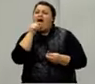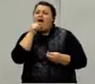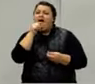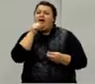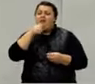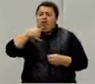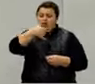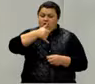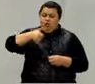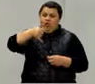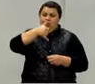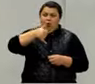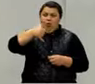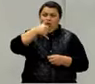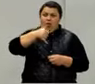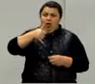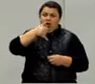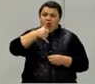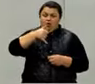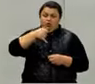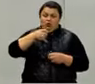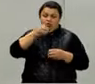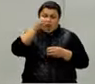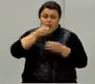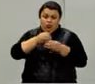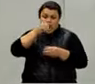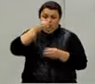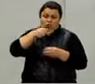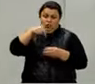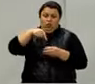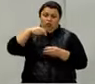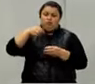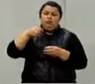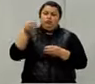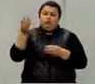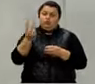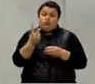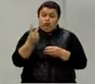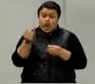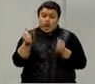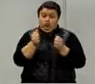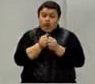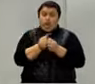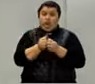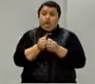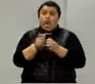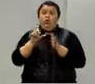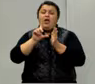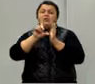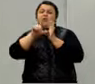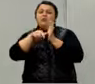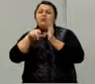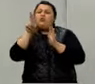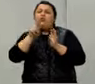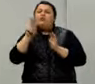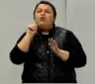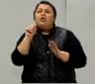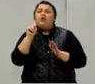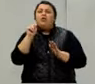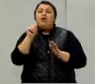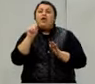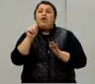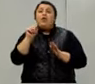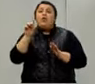o óleo. Tentei, né? Coloquei no mesmo recipiente, mas eles não se misturaram, claro. E aí eu coloquei o que depois? Vamos ver se vocês